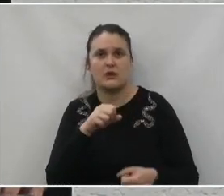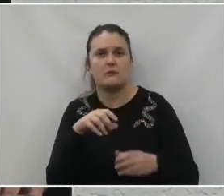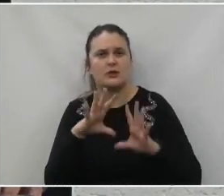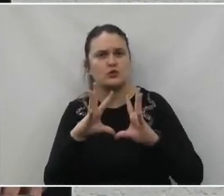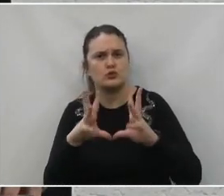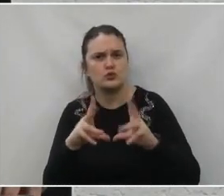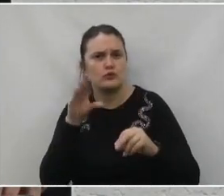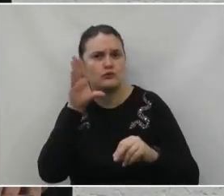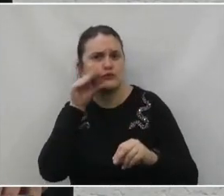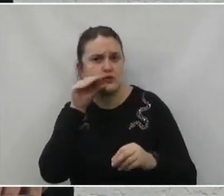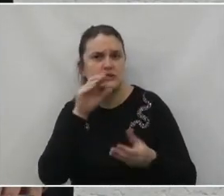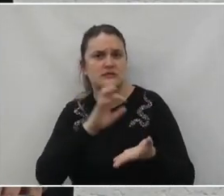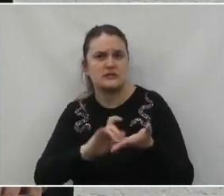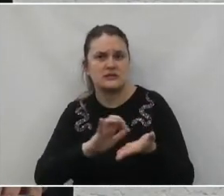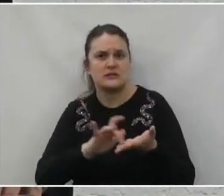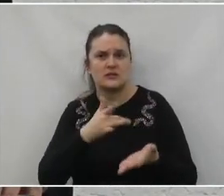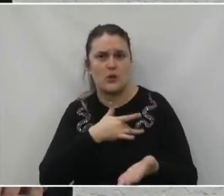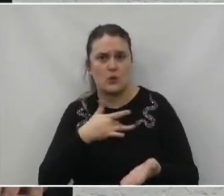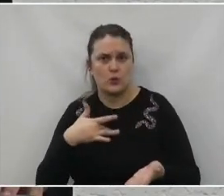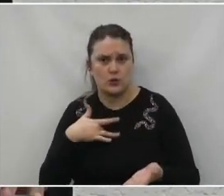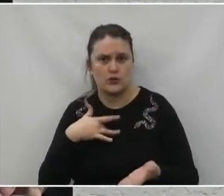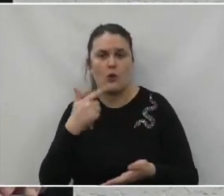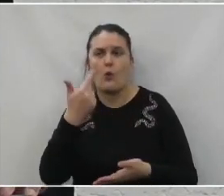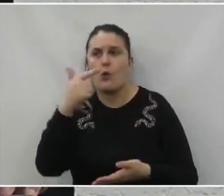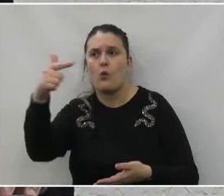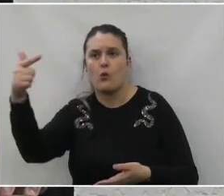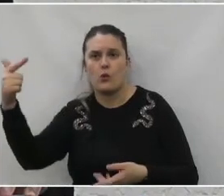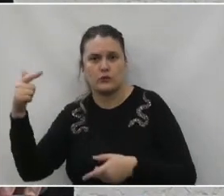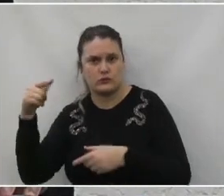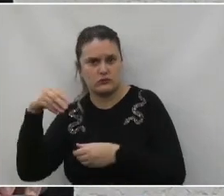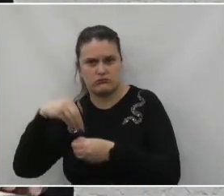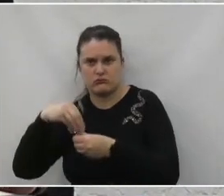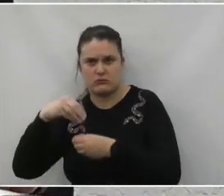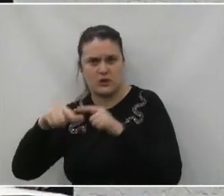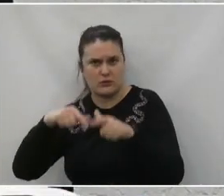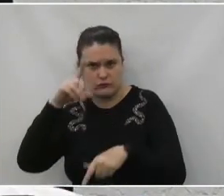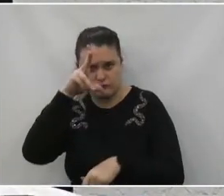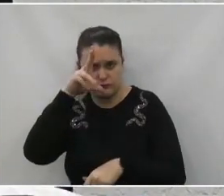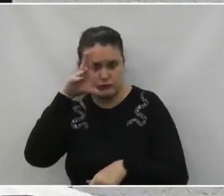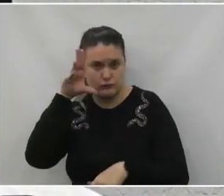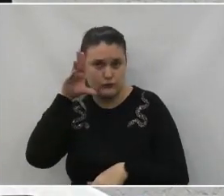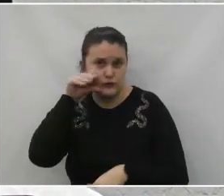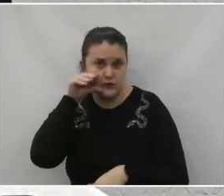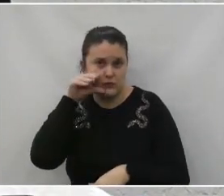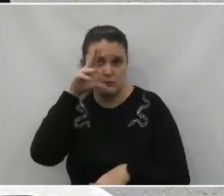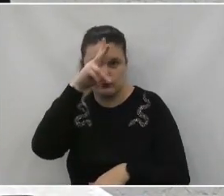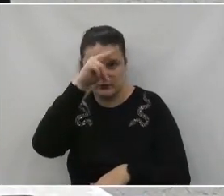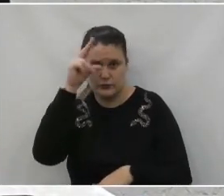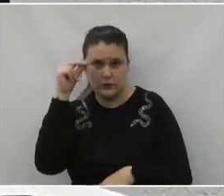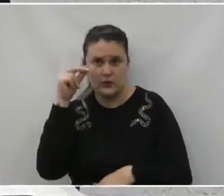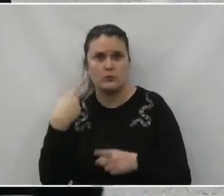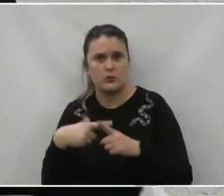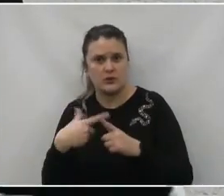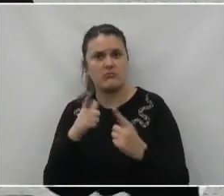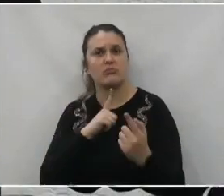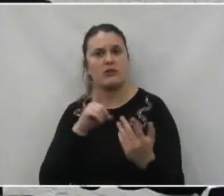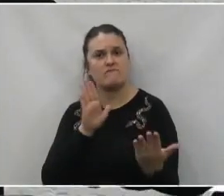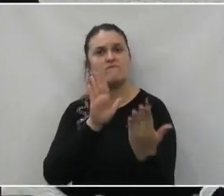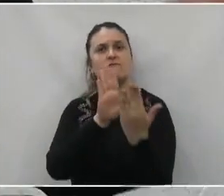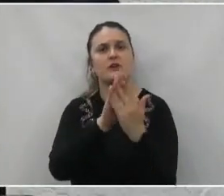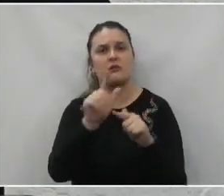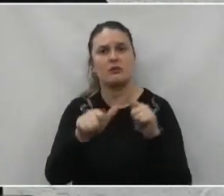Secretaria Municipal de Saúde, tal como demais setores, tendo em vista que esses encontram-se na linha de frente no combate